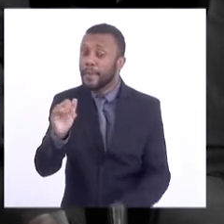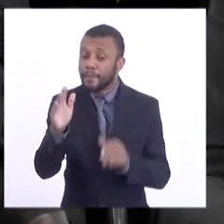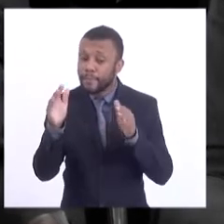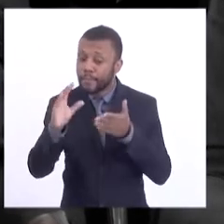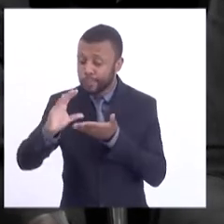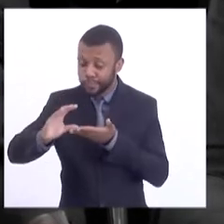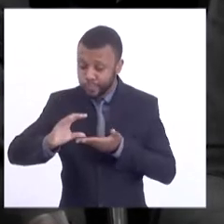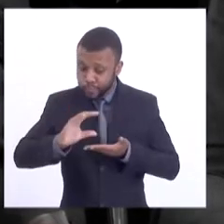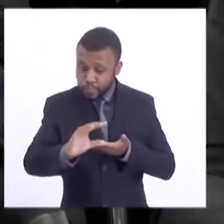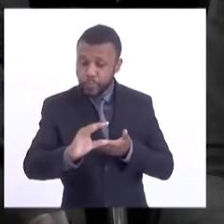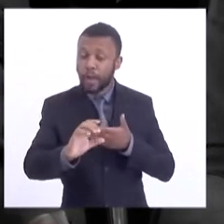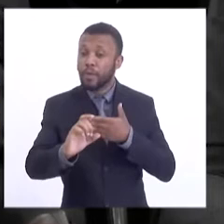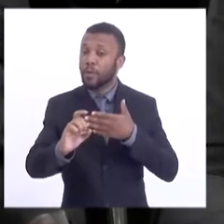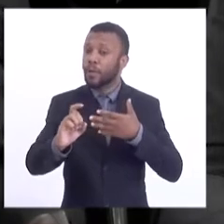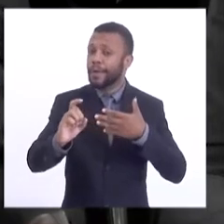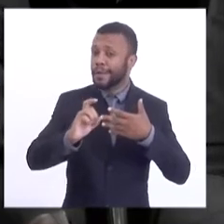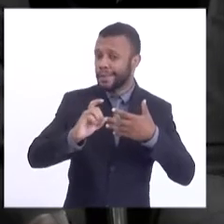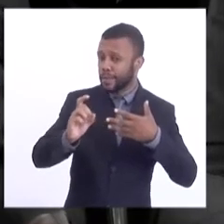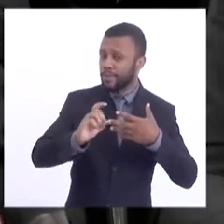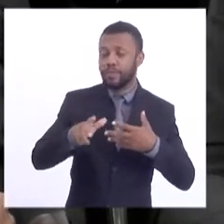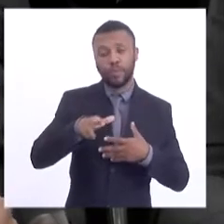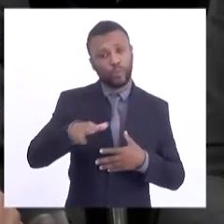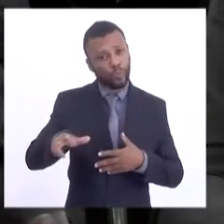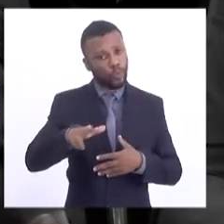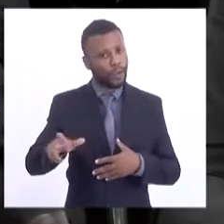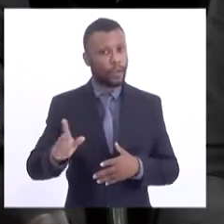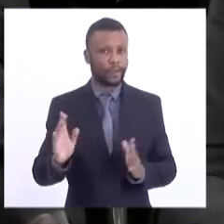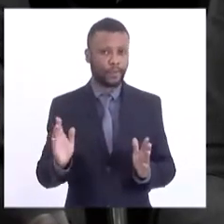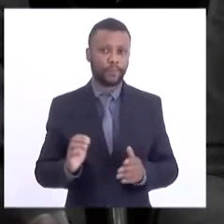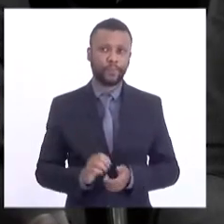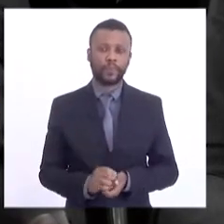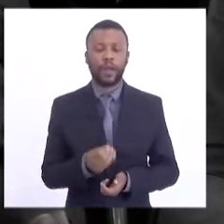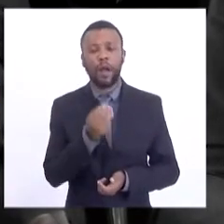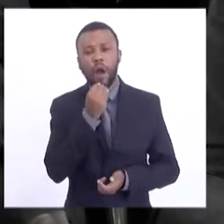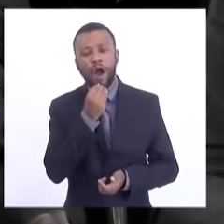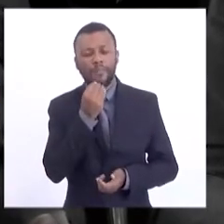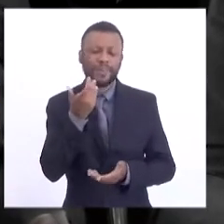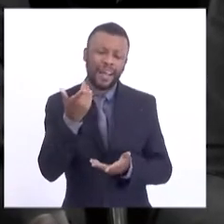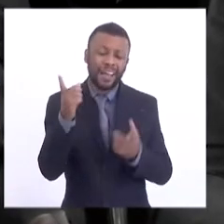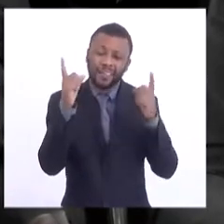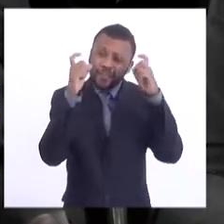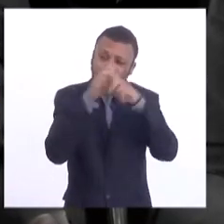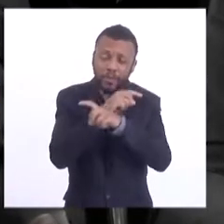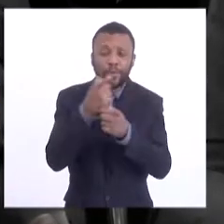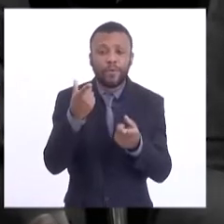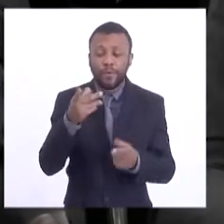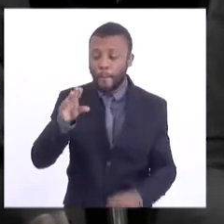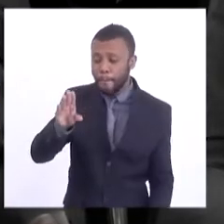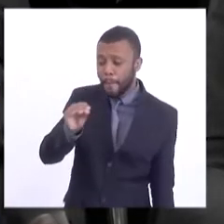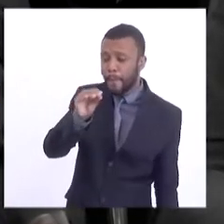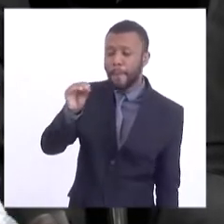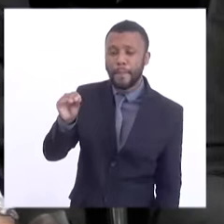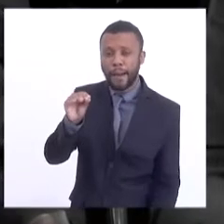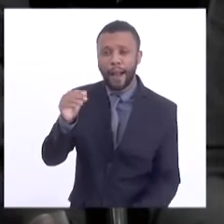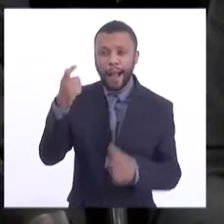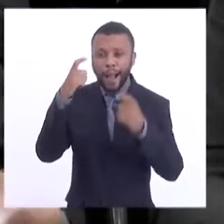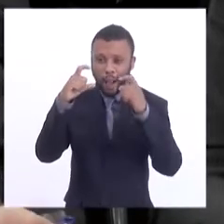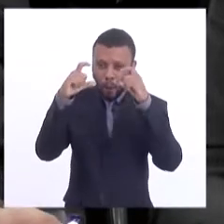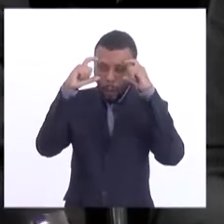isso é muito importante dizer tá difícil aqui com óculos que o óculos embaça aí eu não vejo ele